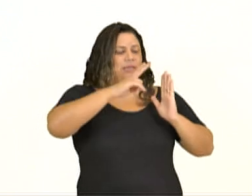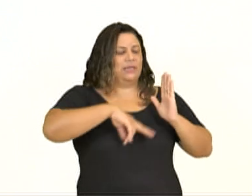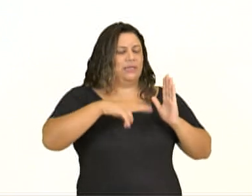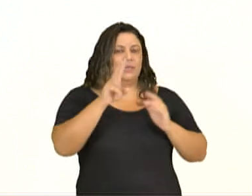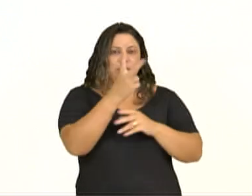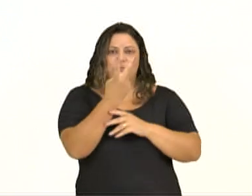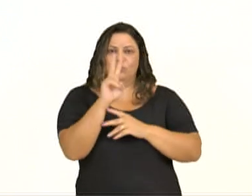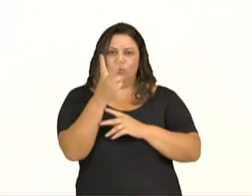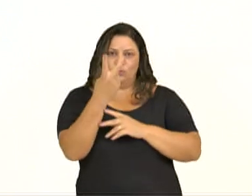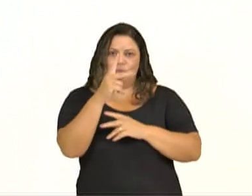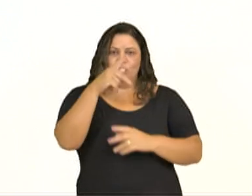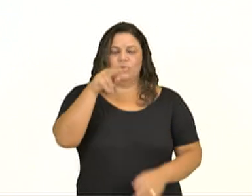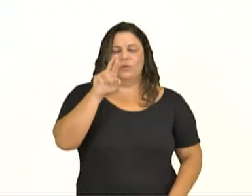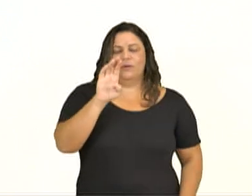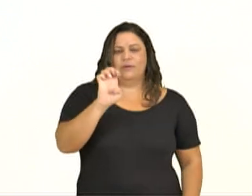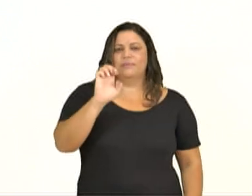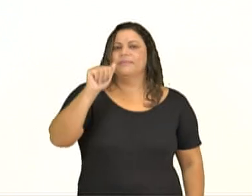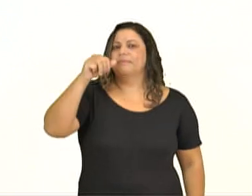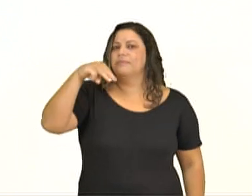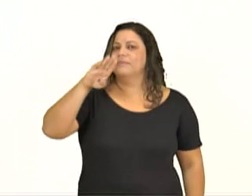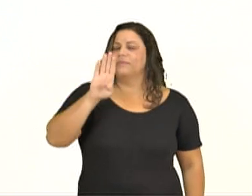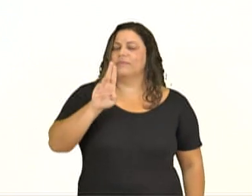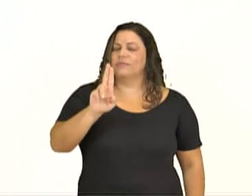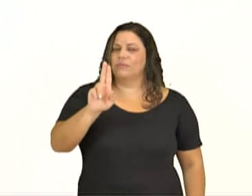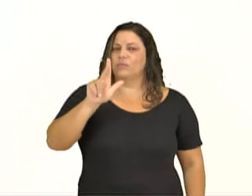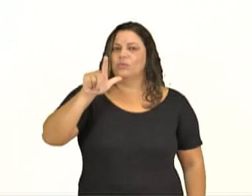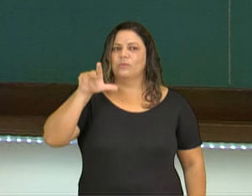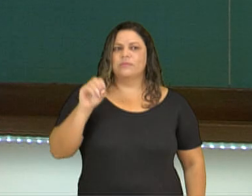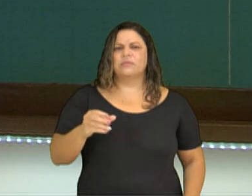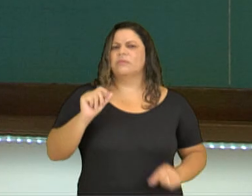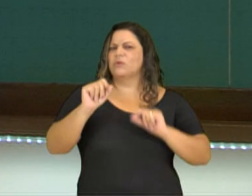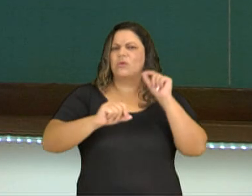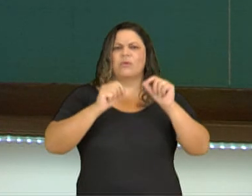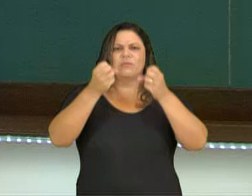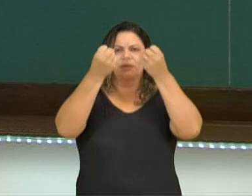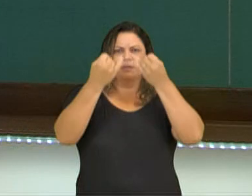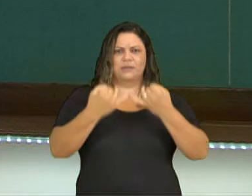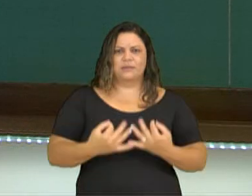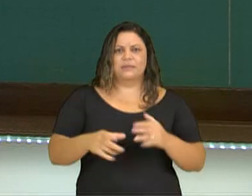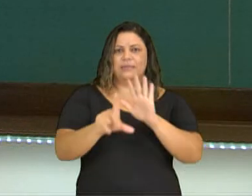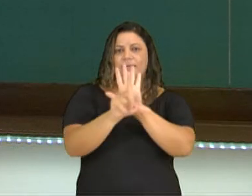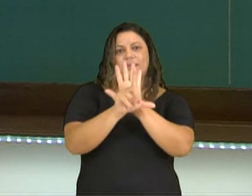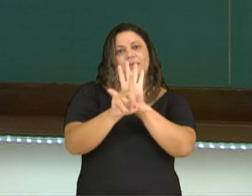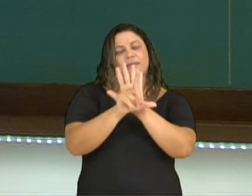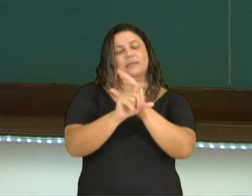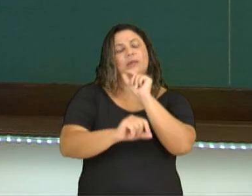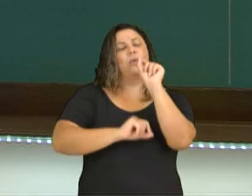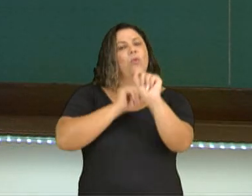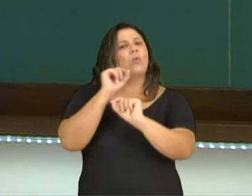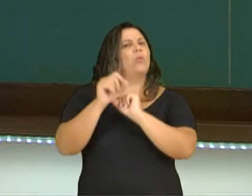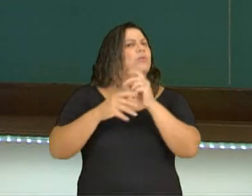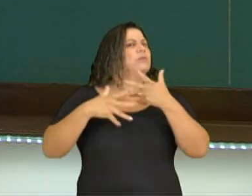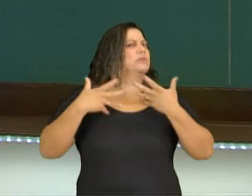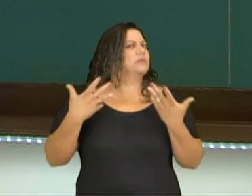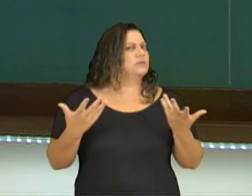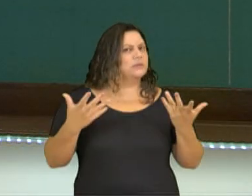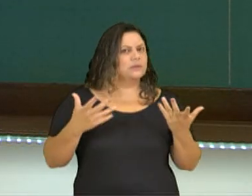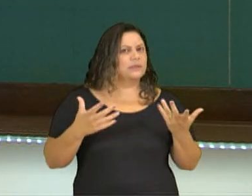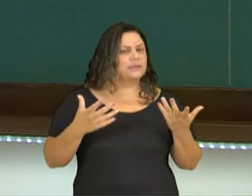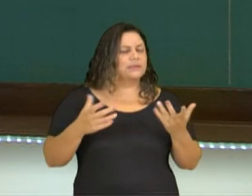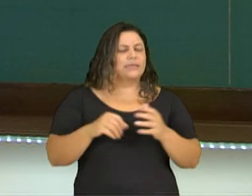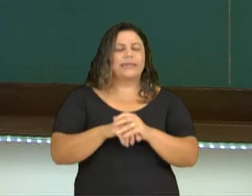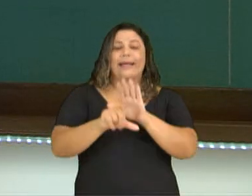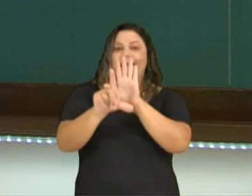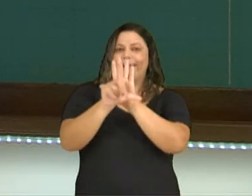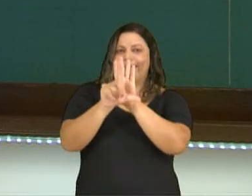dois preâmbulos, como você define essa parte das leis? Né? O que será que essa parte das leis que